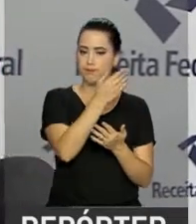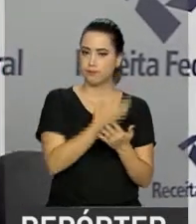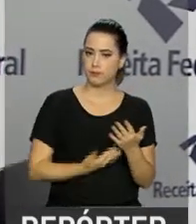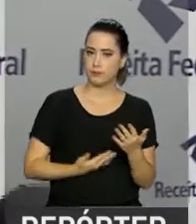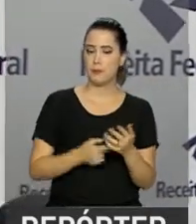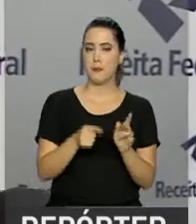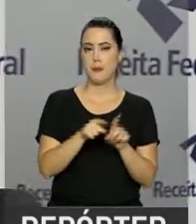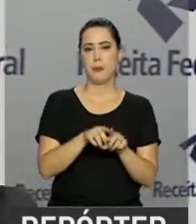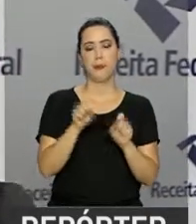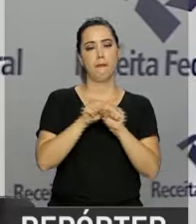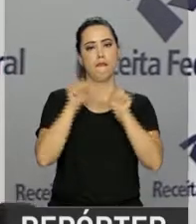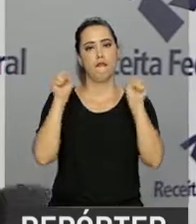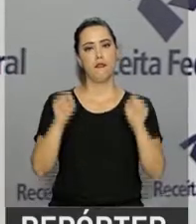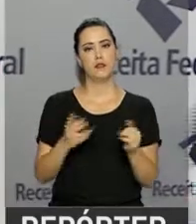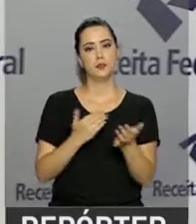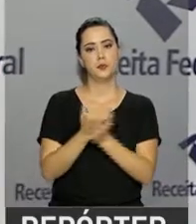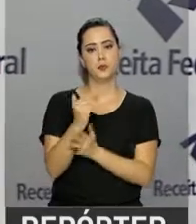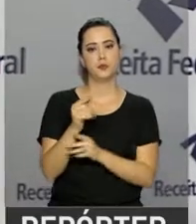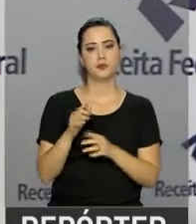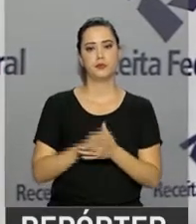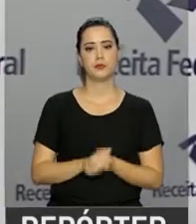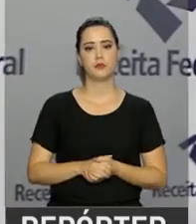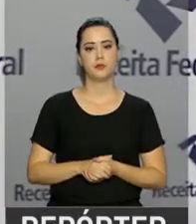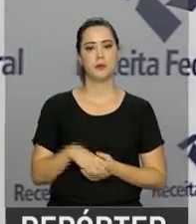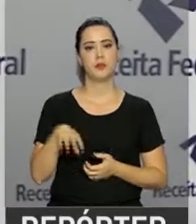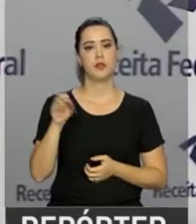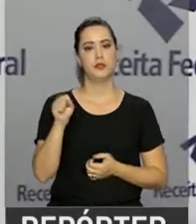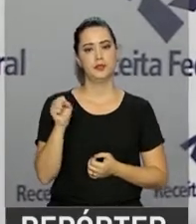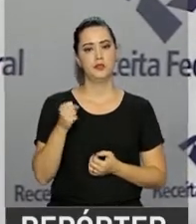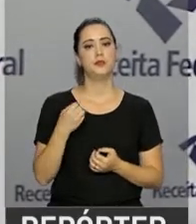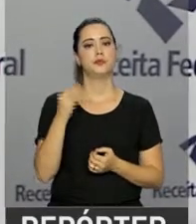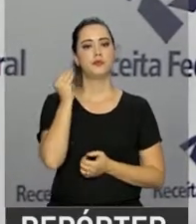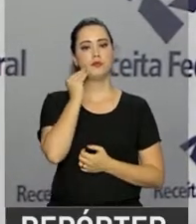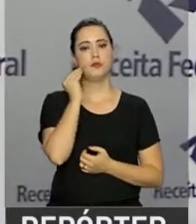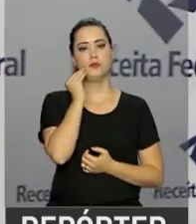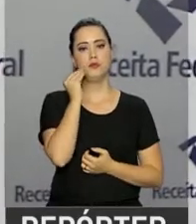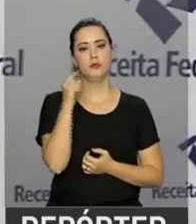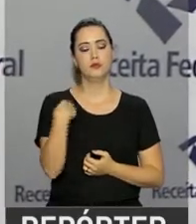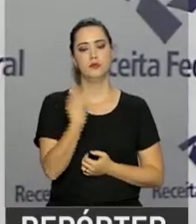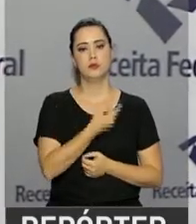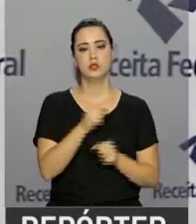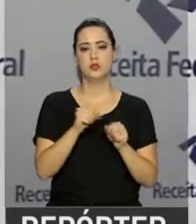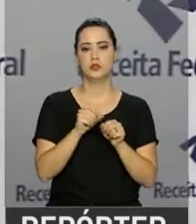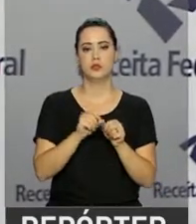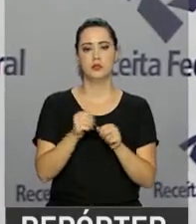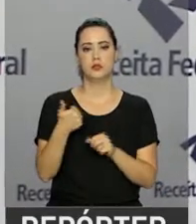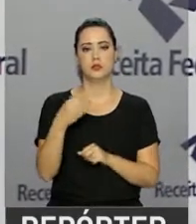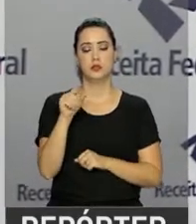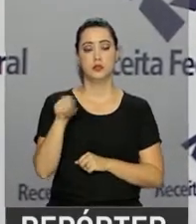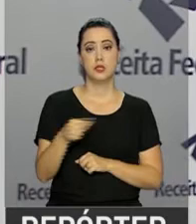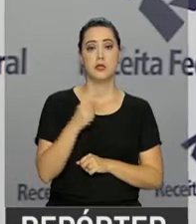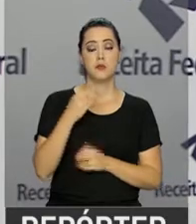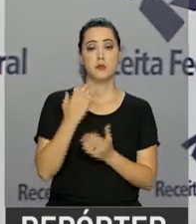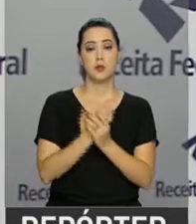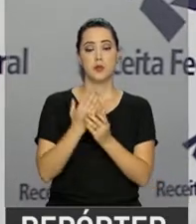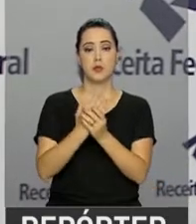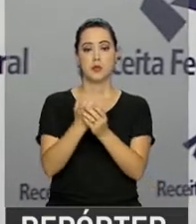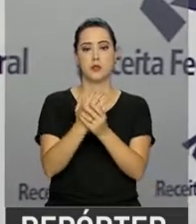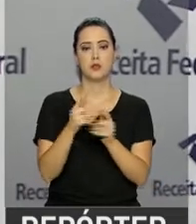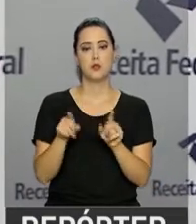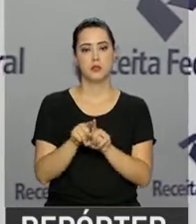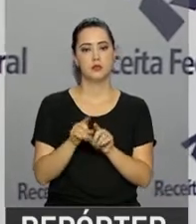esse sistema ainda está em fase de testes sim ainda está em fase de teste fizemos é cerca de 10 mil processos eficientes